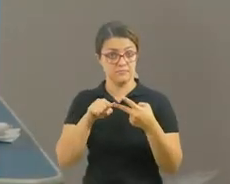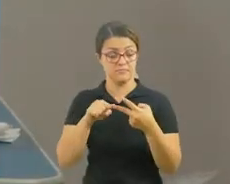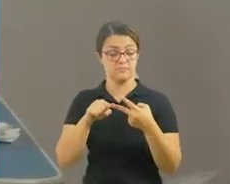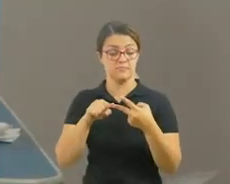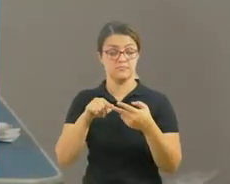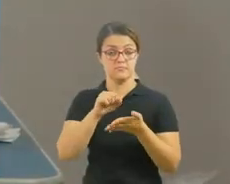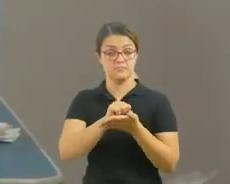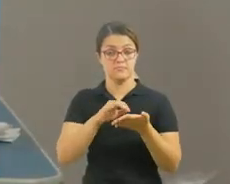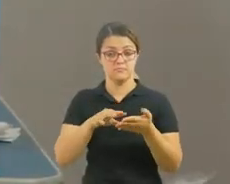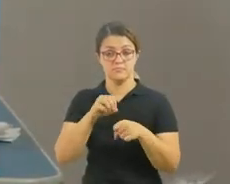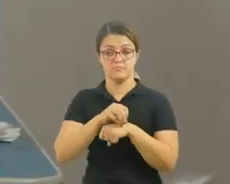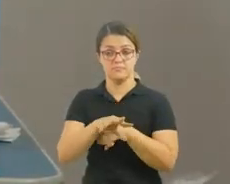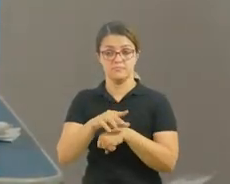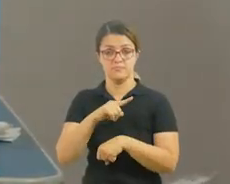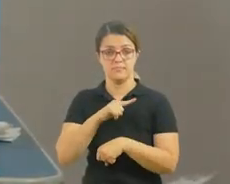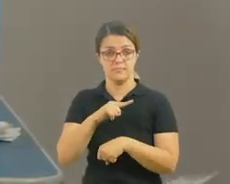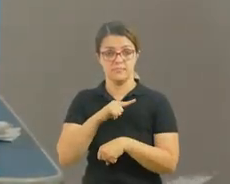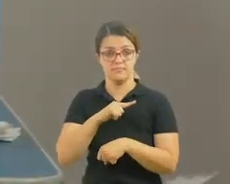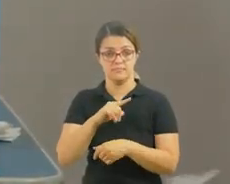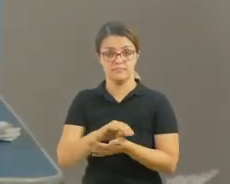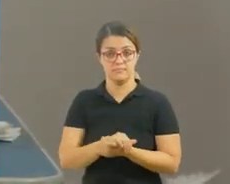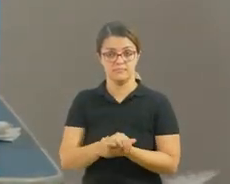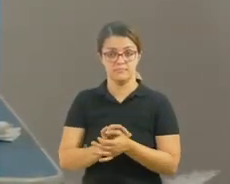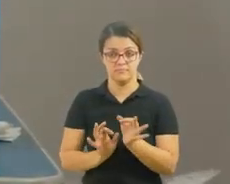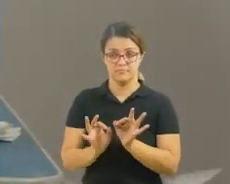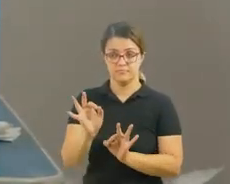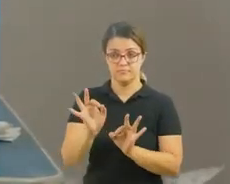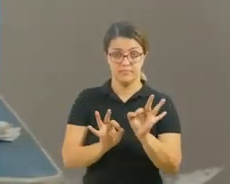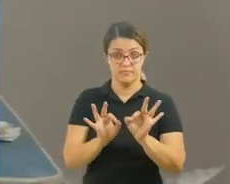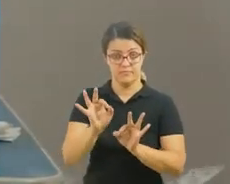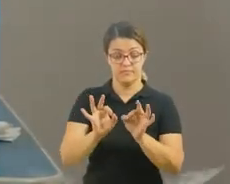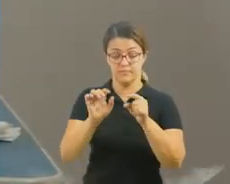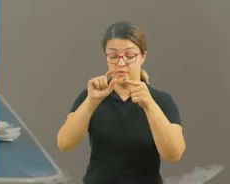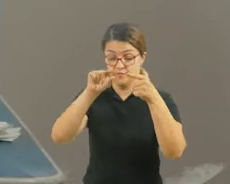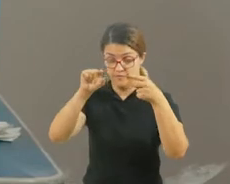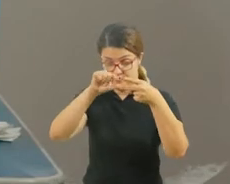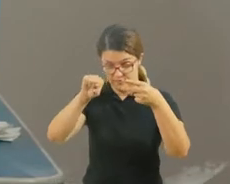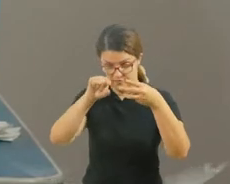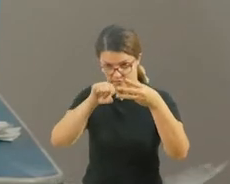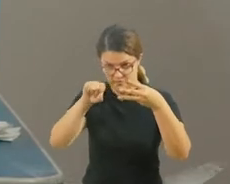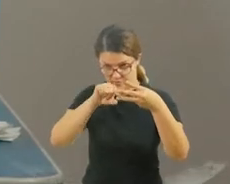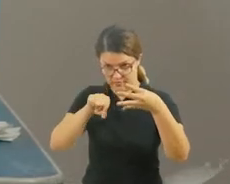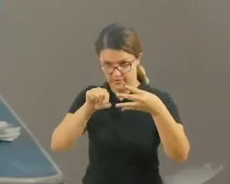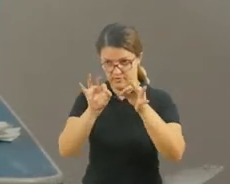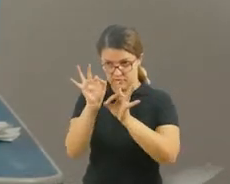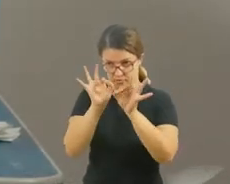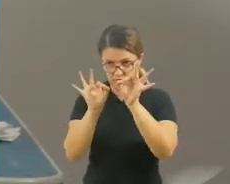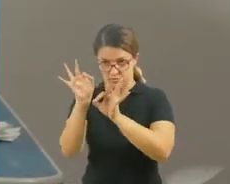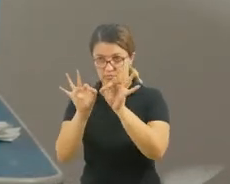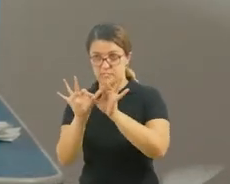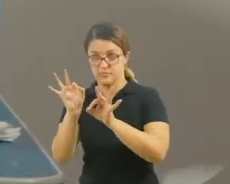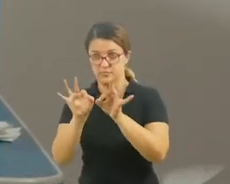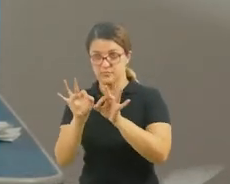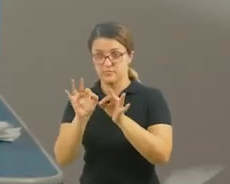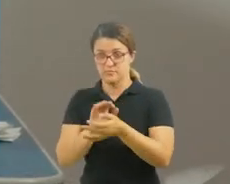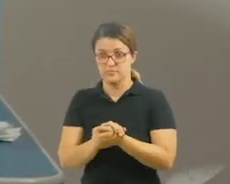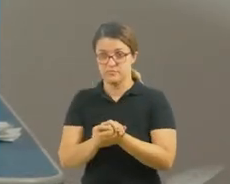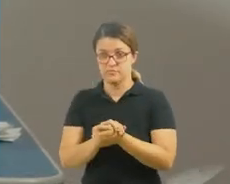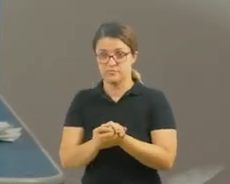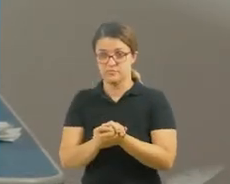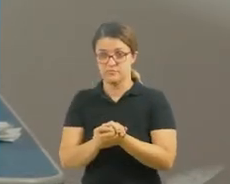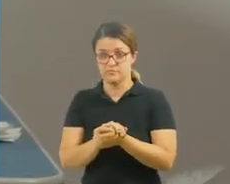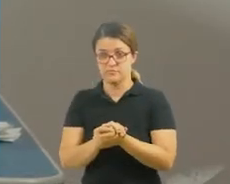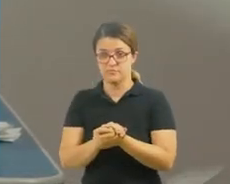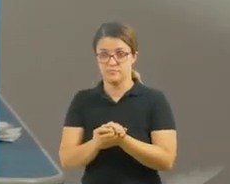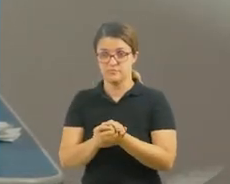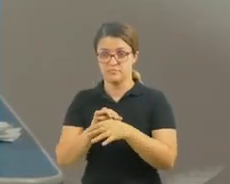Na segunda sugestão de atividade, nós temos a reorganização de frases. Aqui temos: